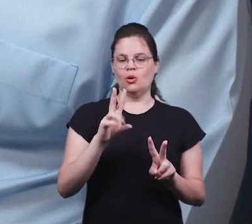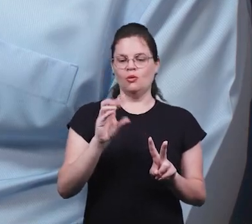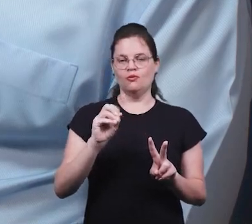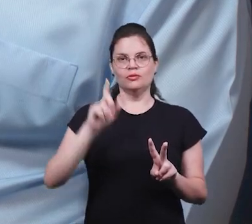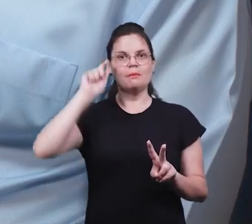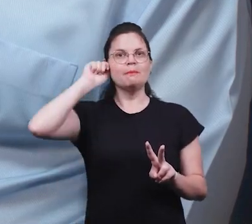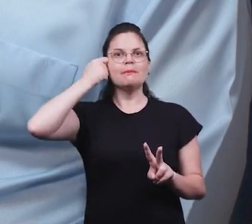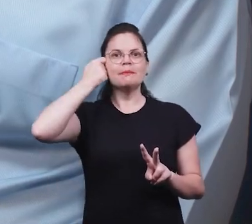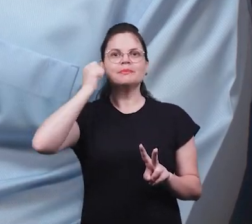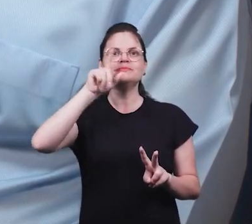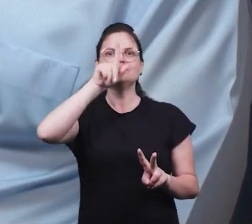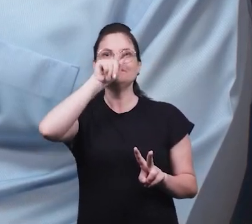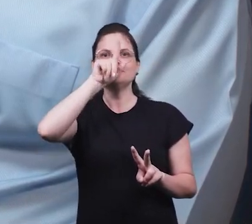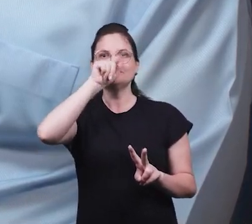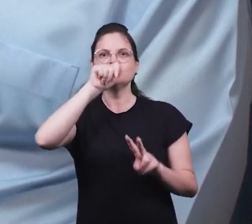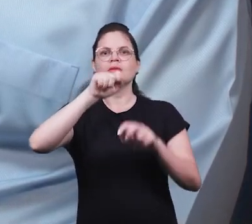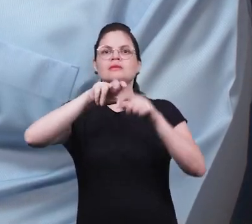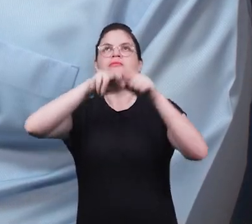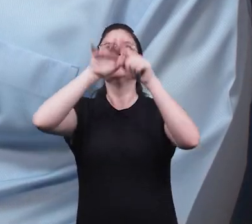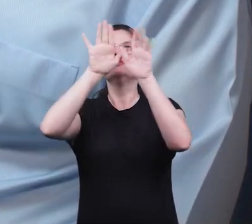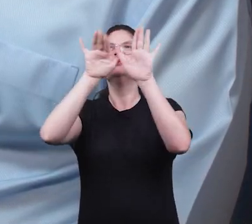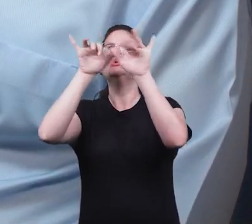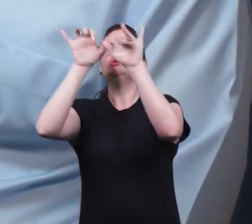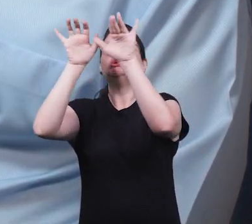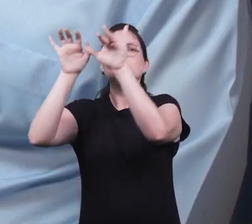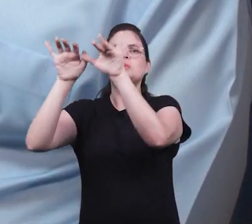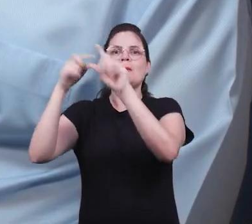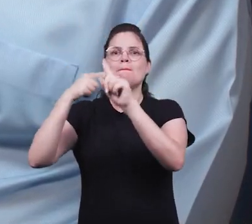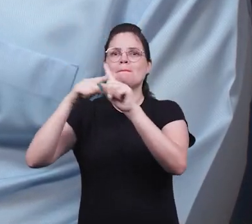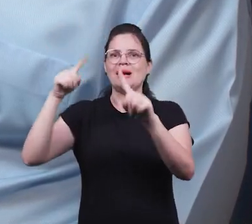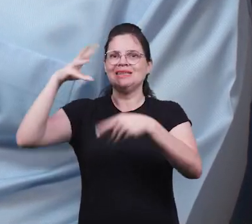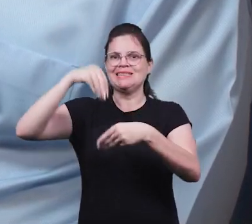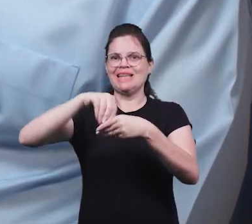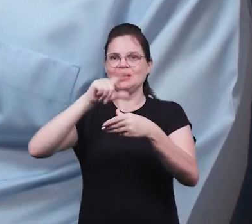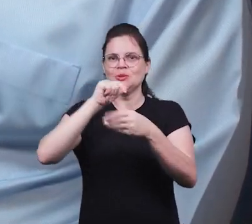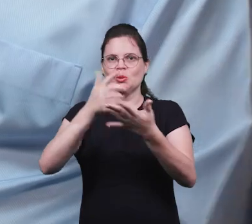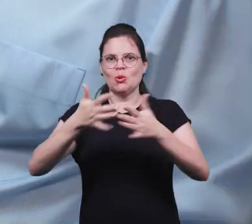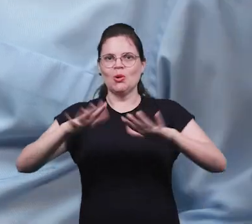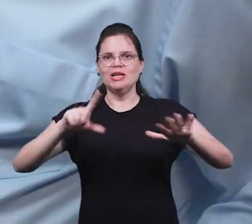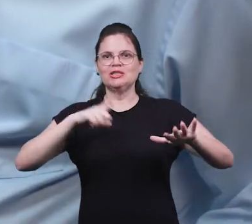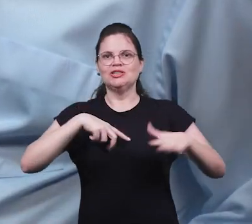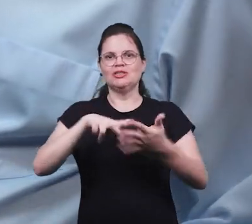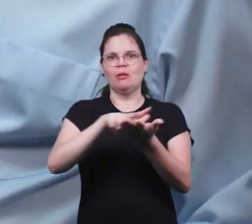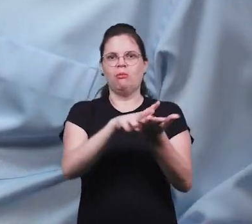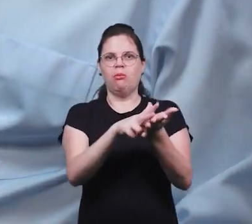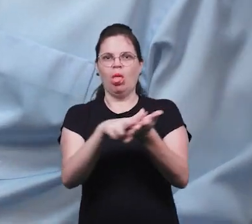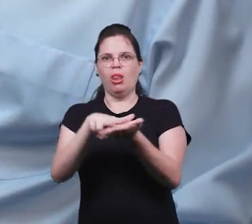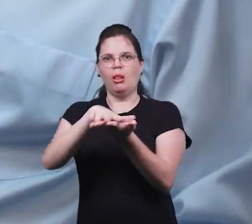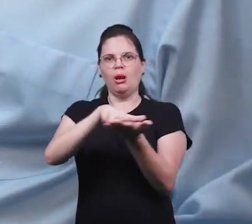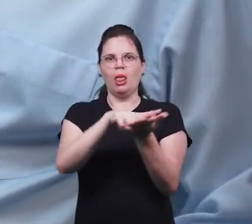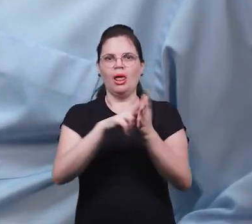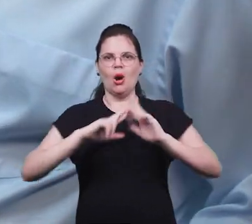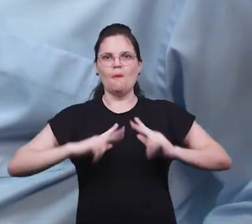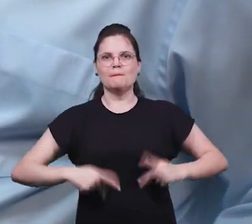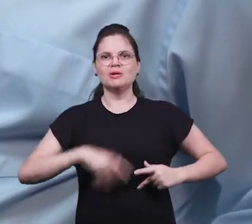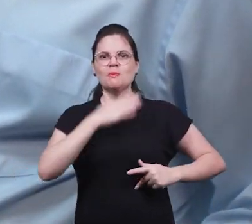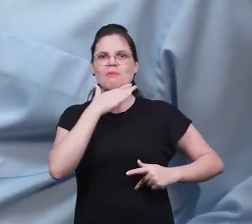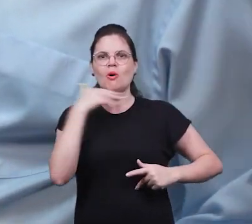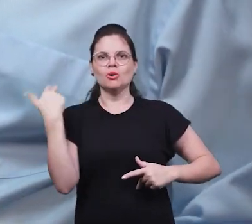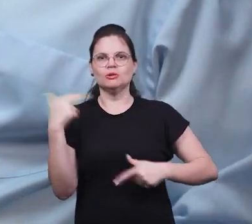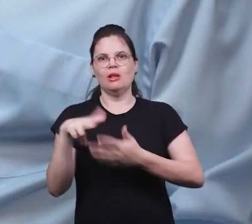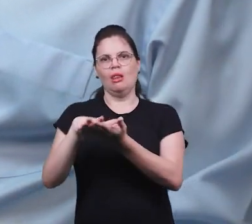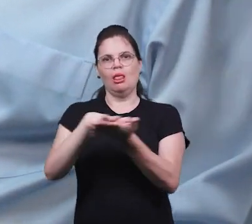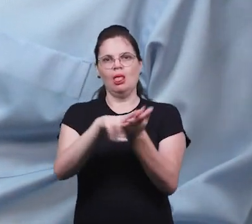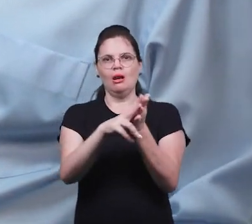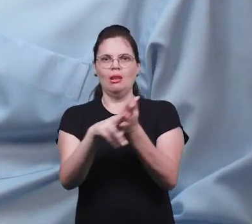ele se adaptou muito bem às imundícies que estavam, Era um mundo, era morte. O que tinha do lado de fora era morte, era destruição.